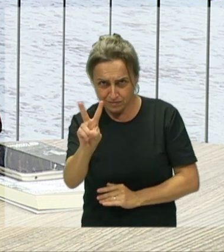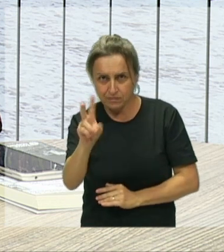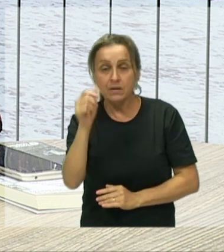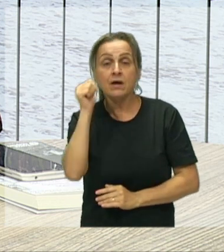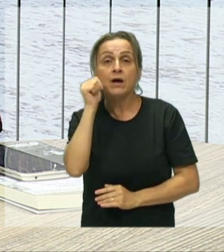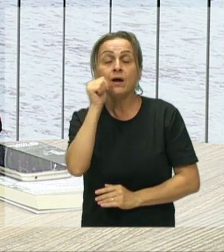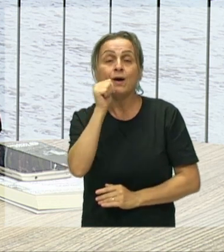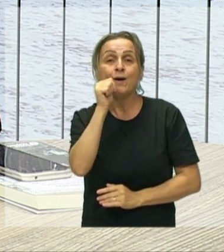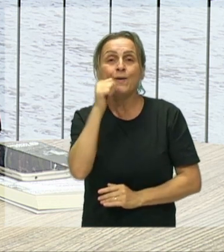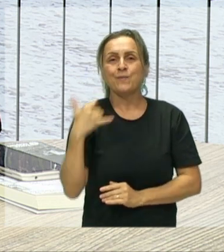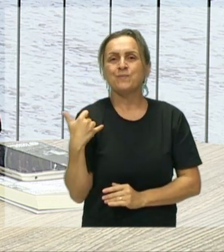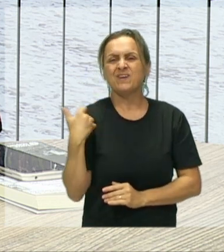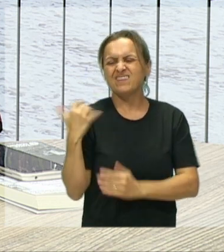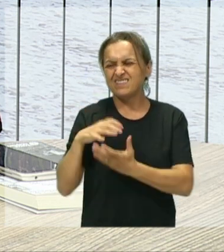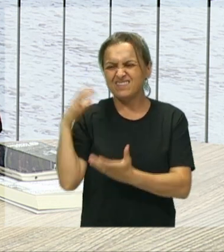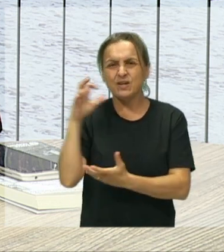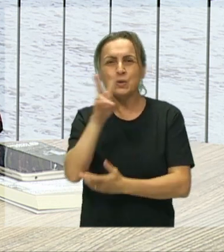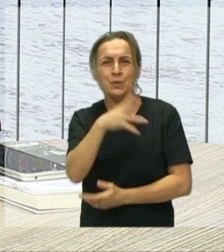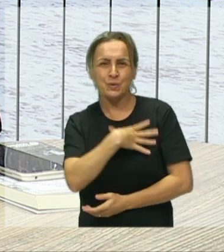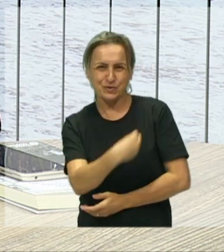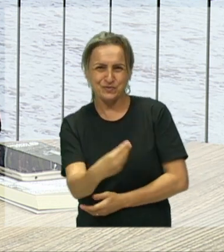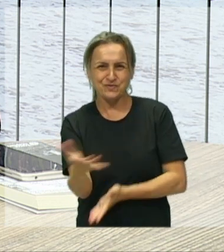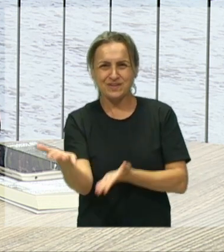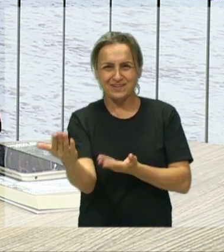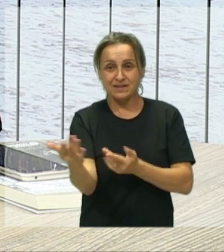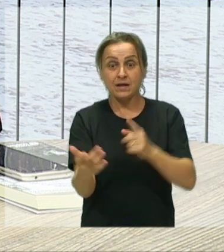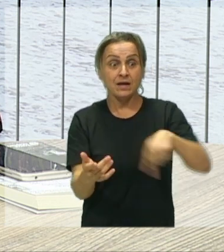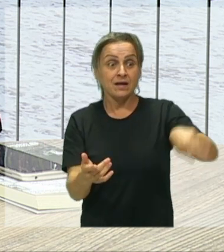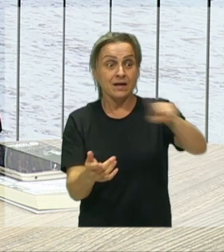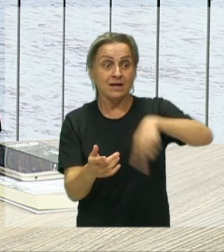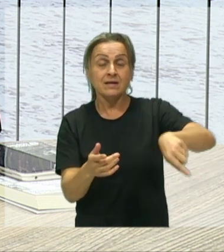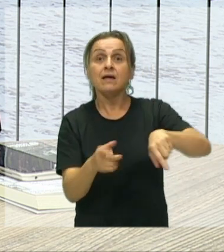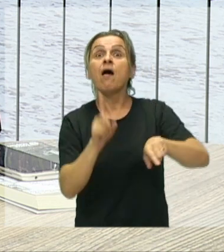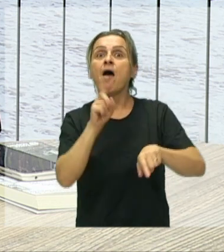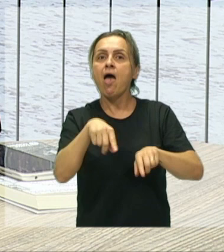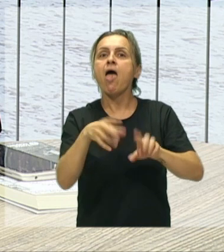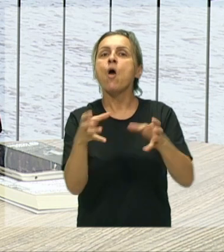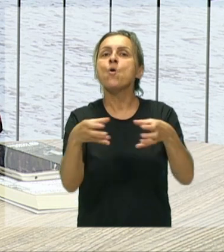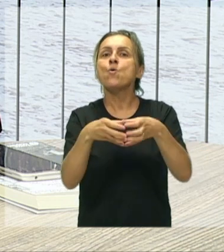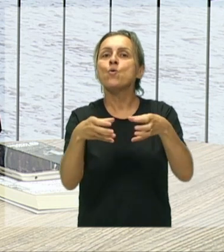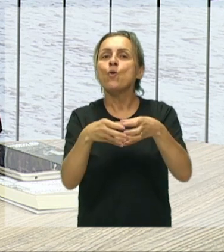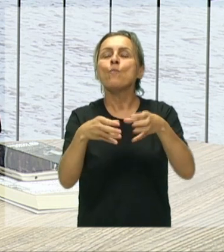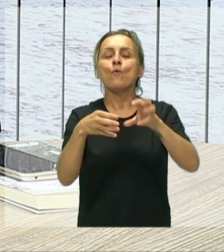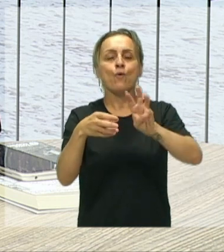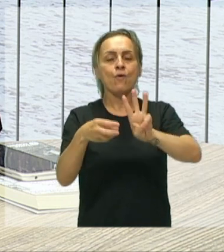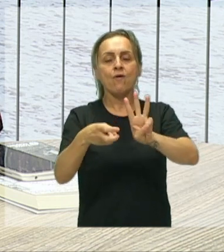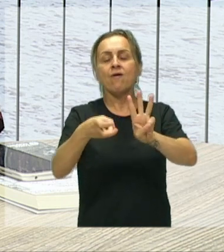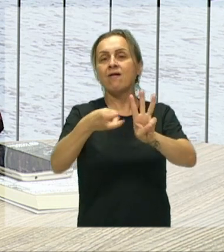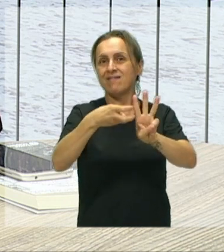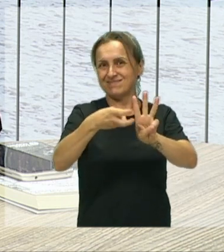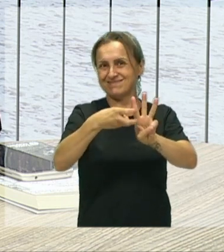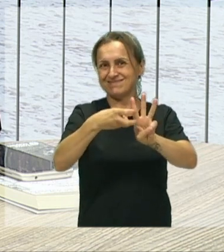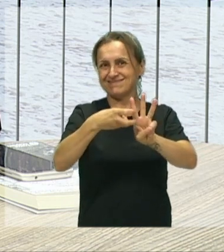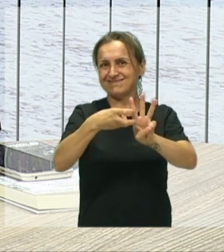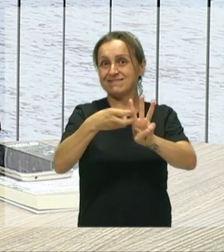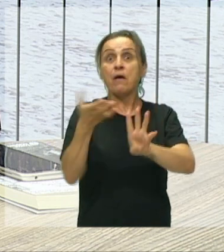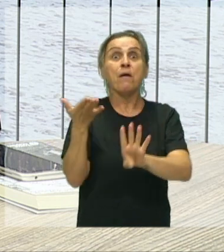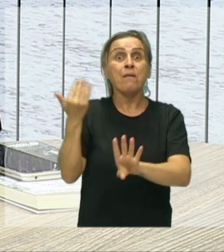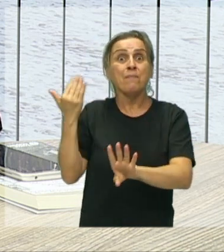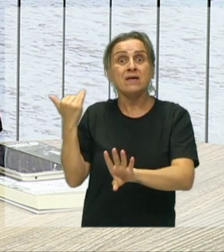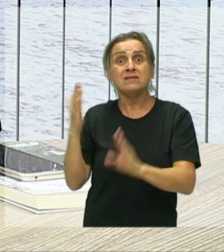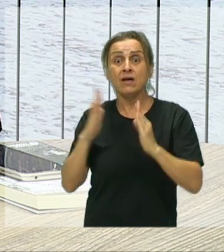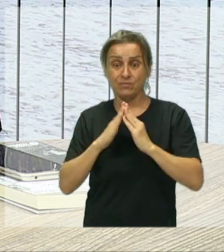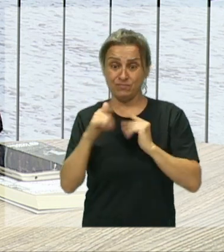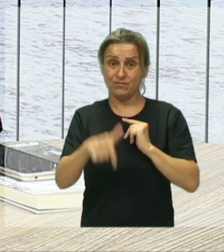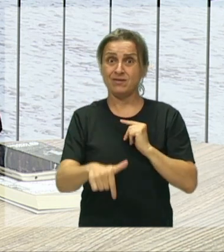vendendo a cestaria. Eles são índios caigangues, que no passado habitavam essa região aqui, mas